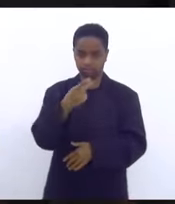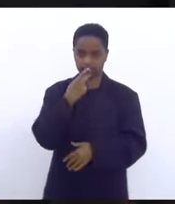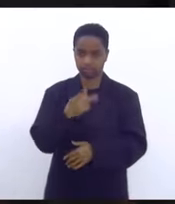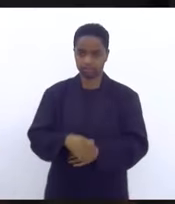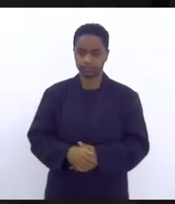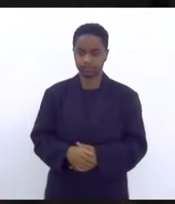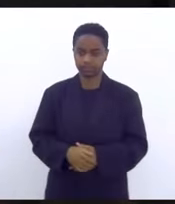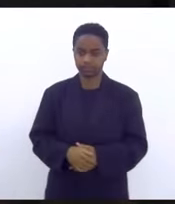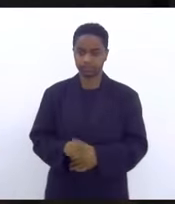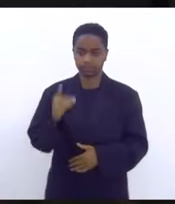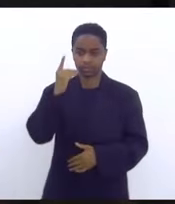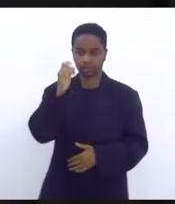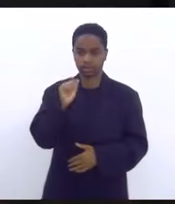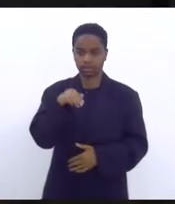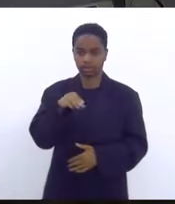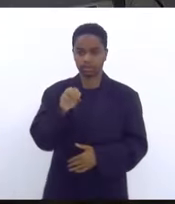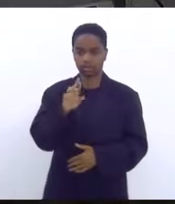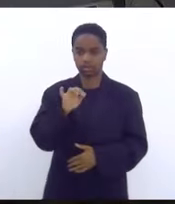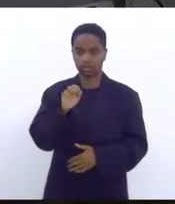Deputado Rodrigo Amorim.